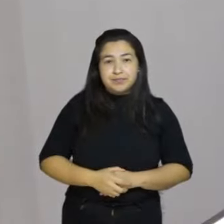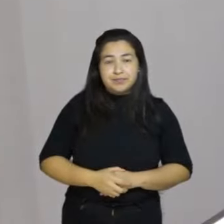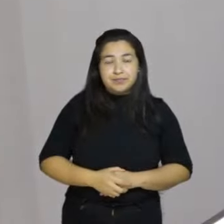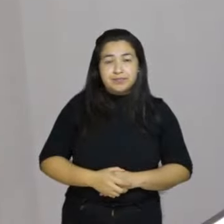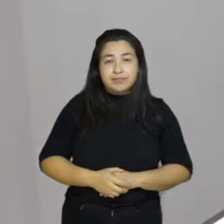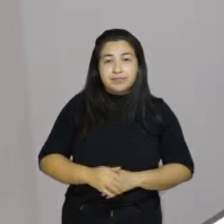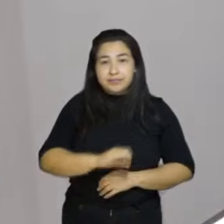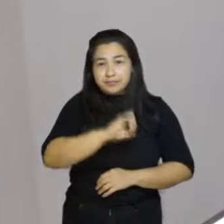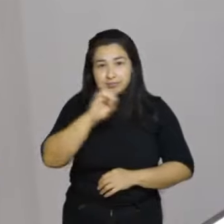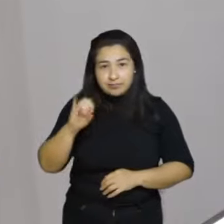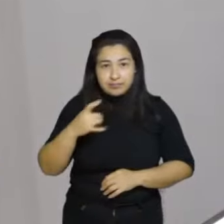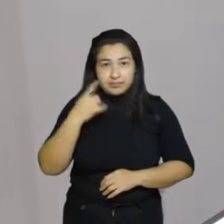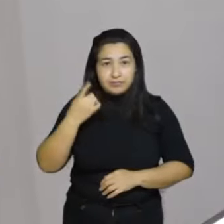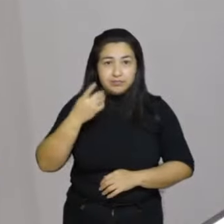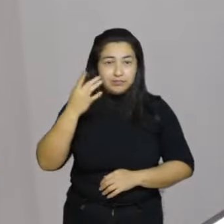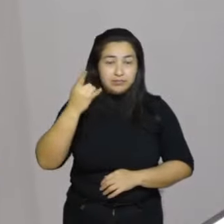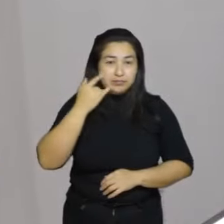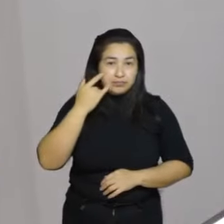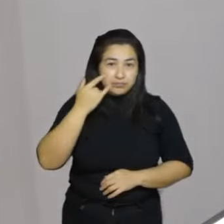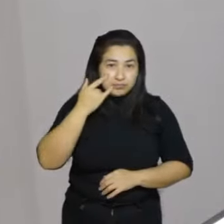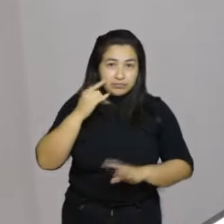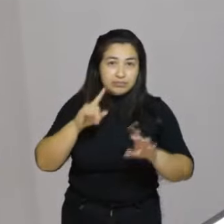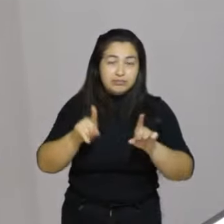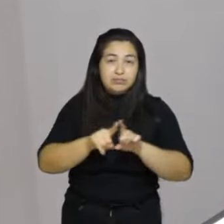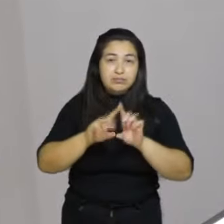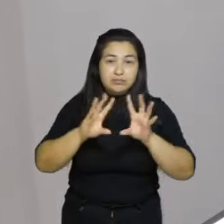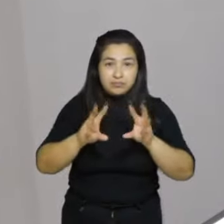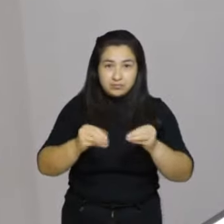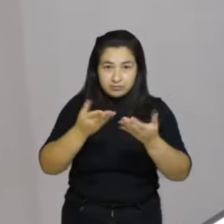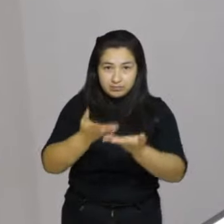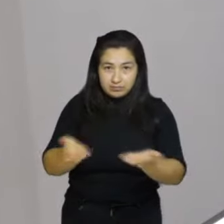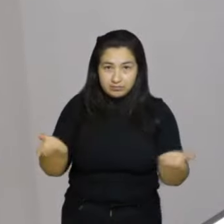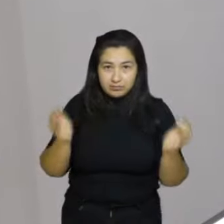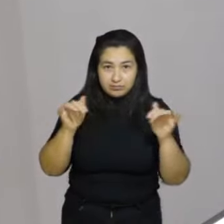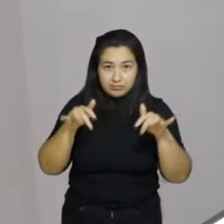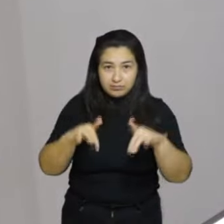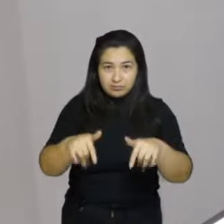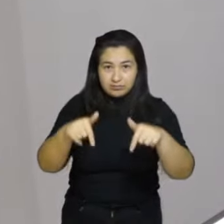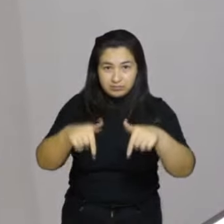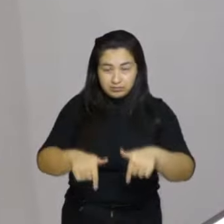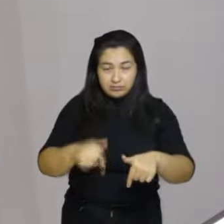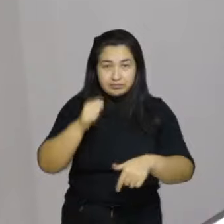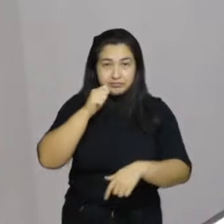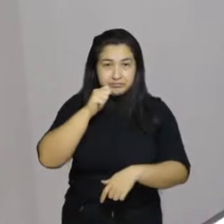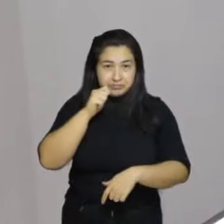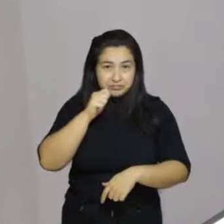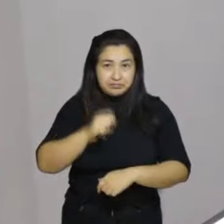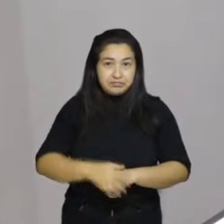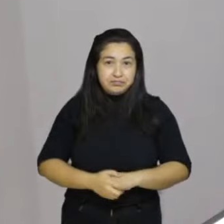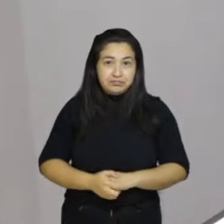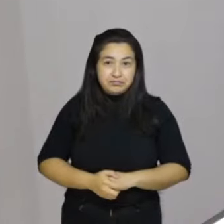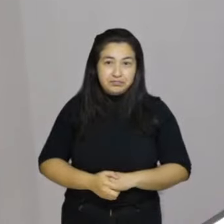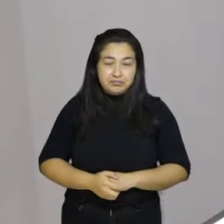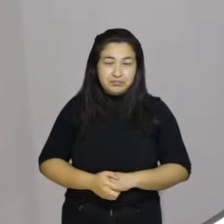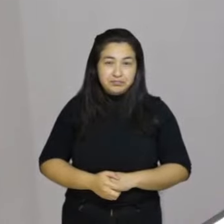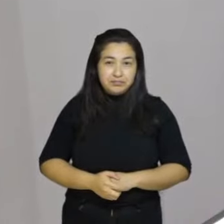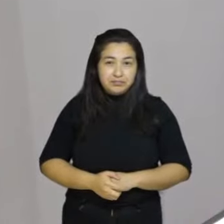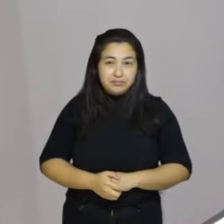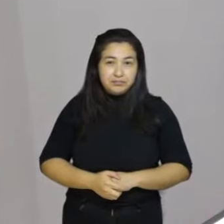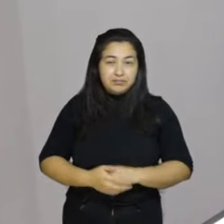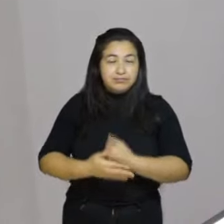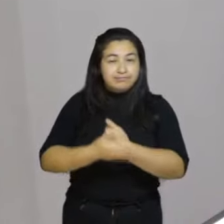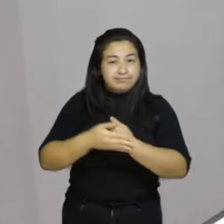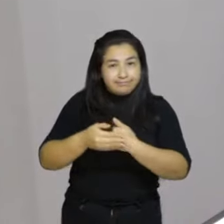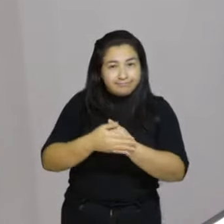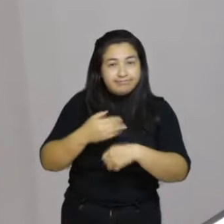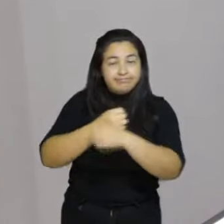Mauro Nadal todos os deputados que estão presentes na sessão deputada Ana eh deixar aqui também nosso carinho nosso